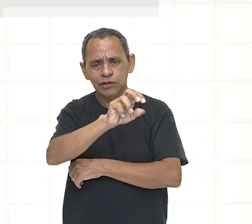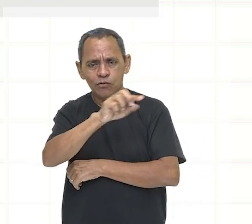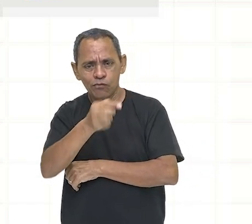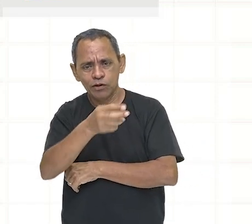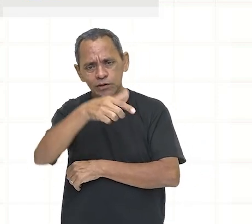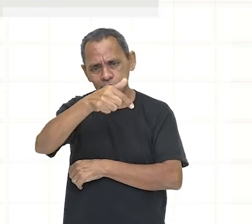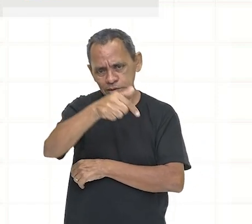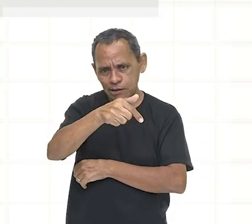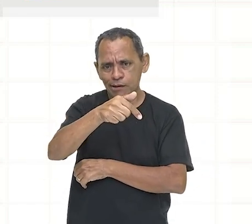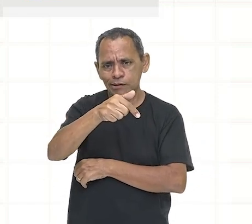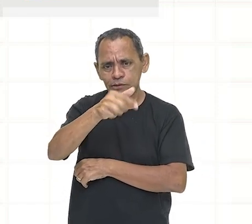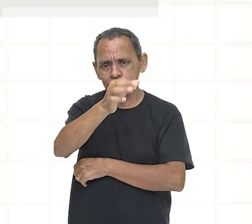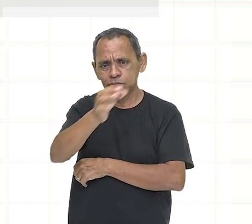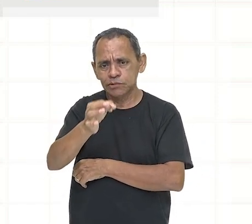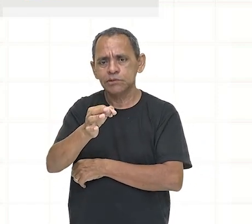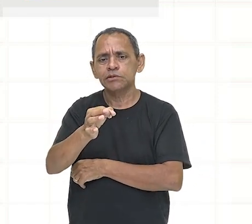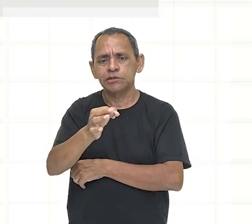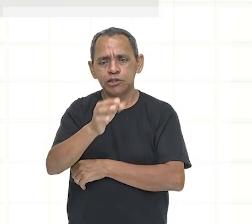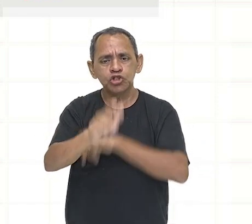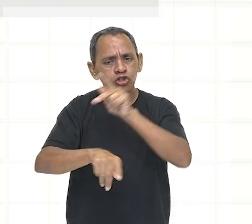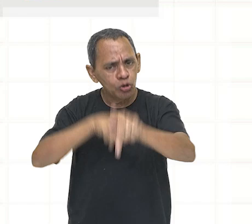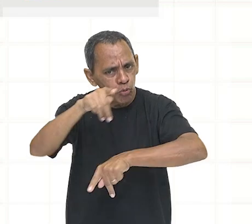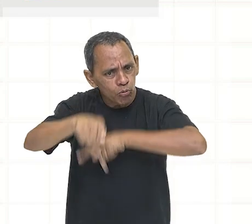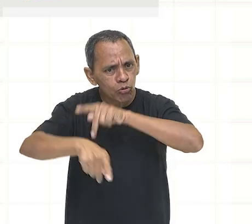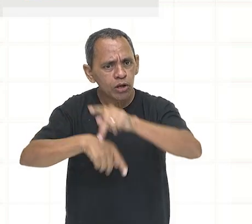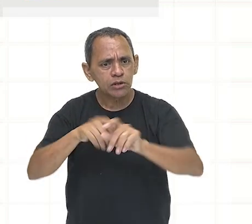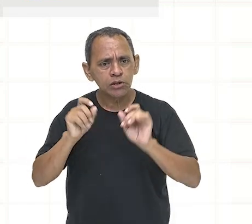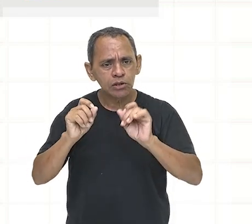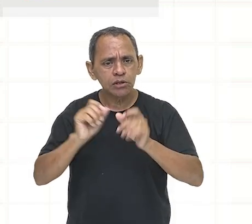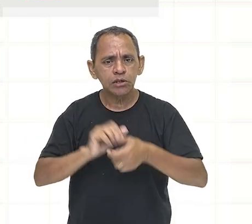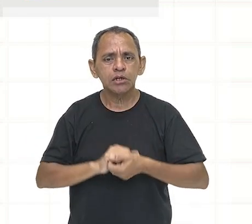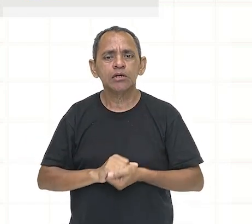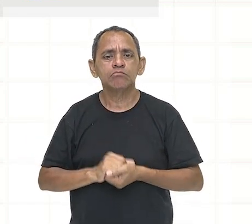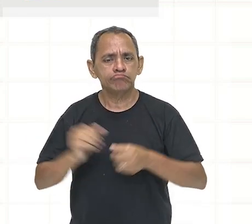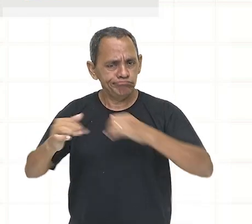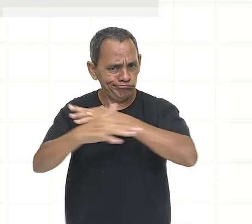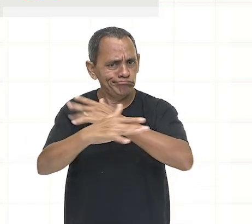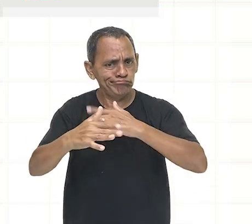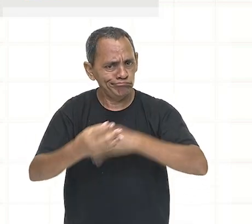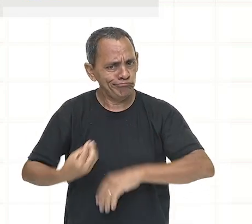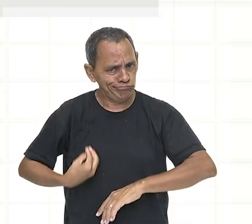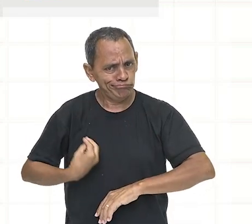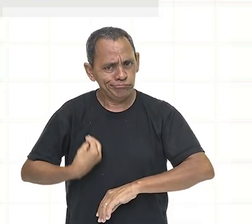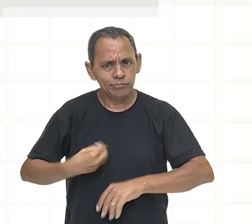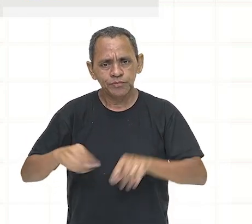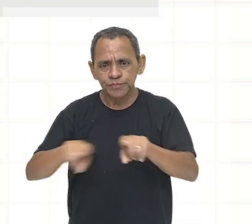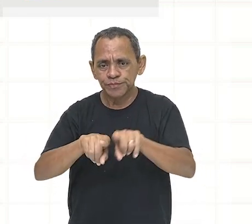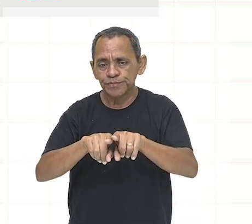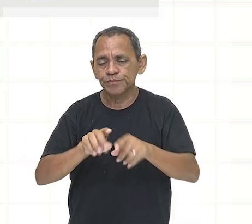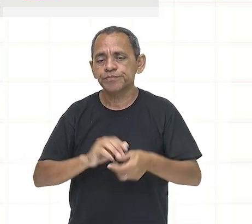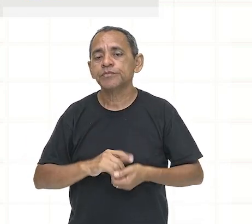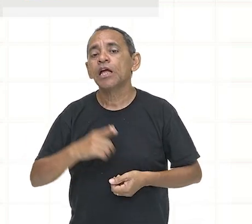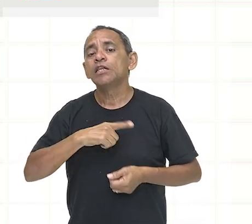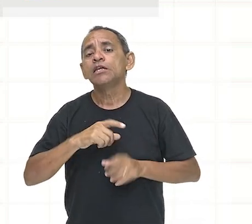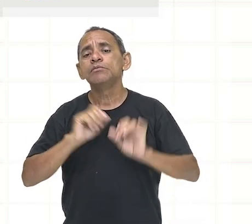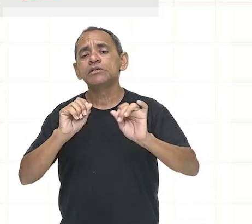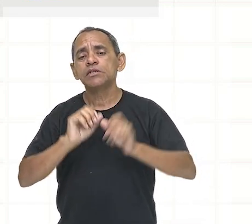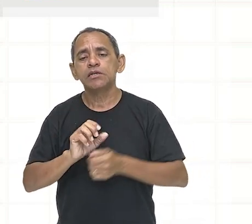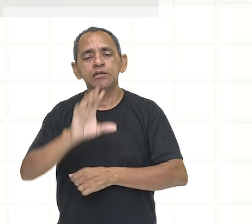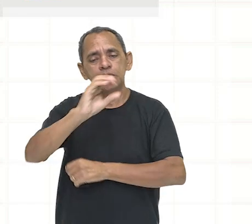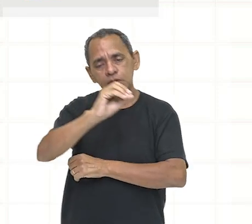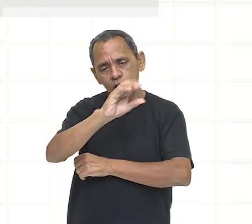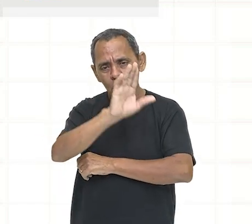75,7%, 75,7% da população é urbana, e aí nós temos, no caso da